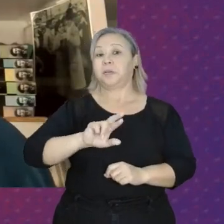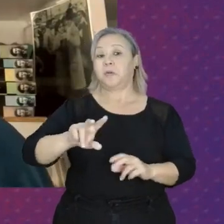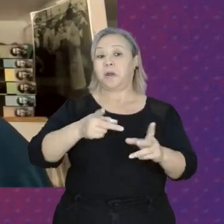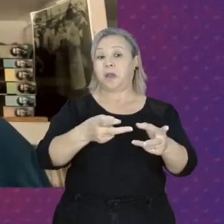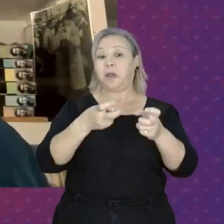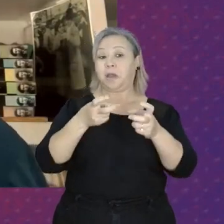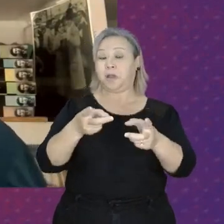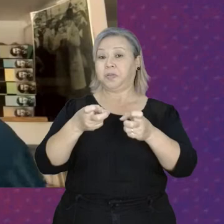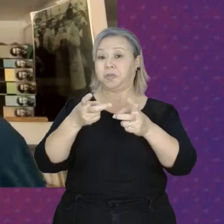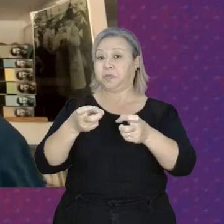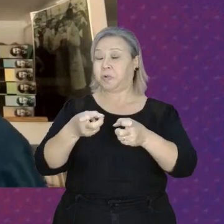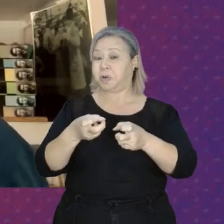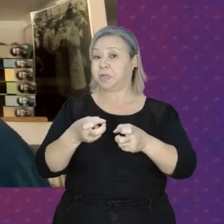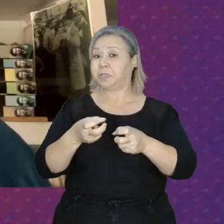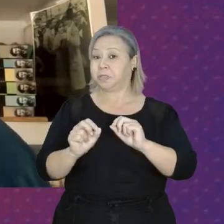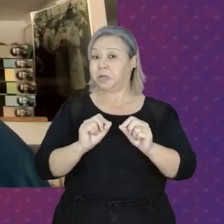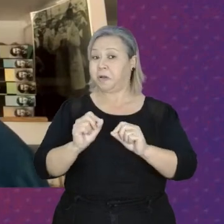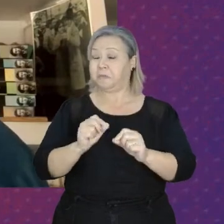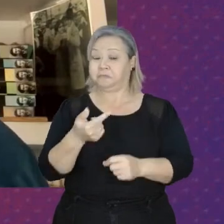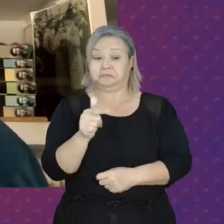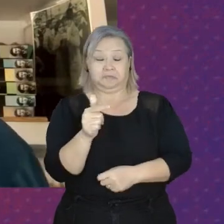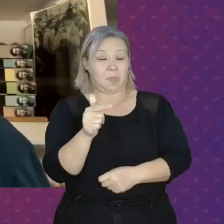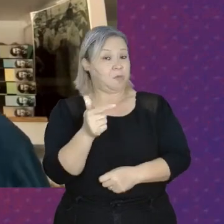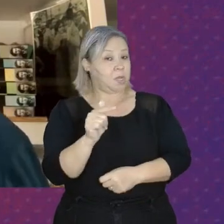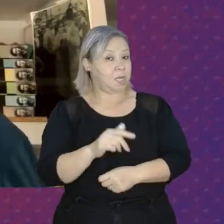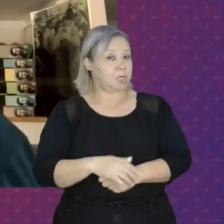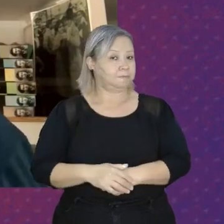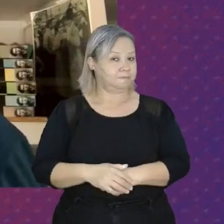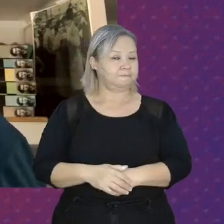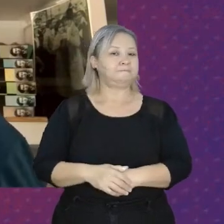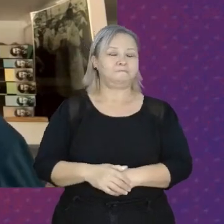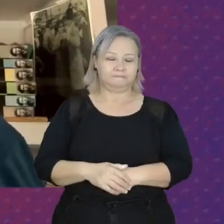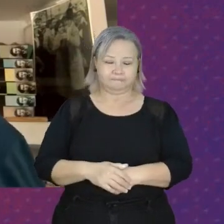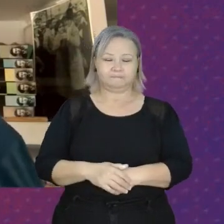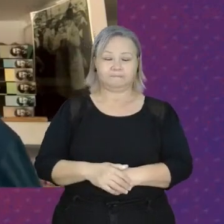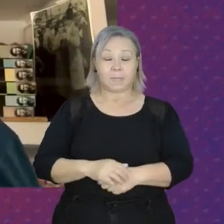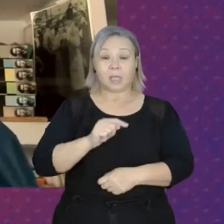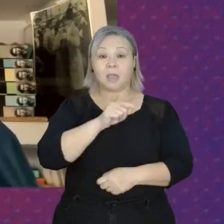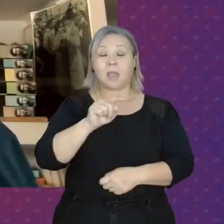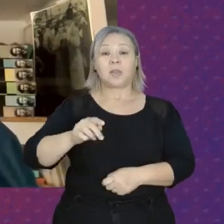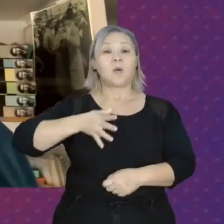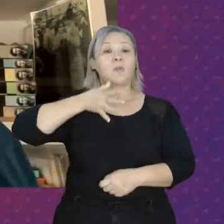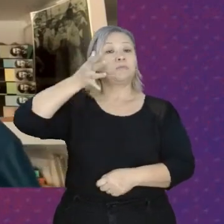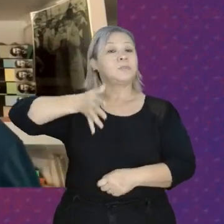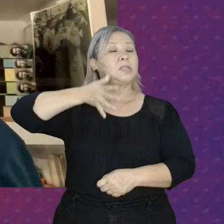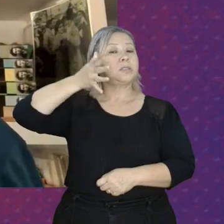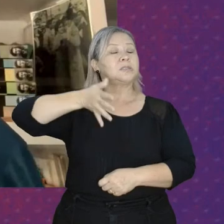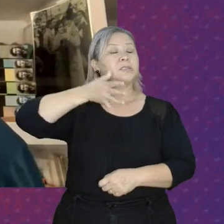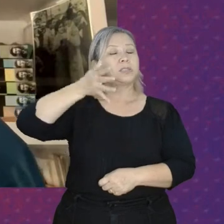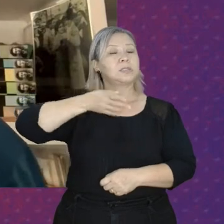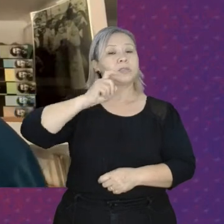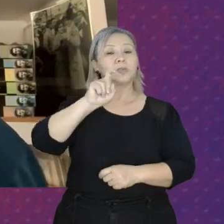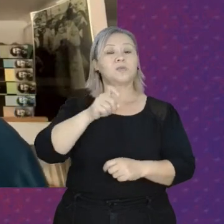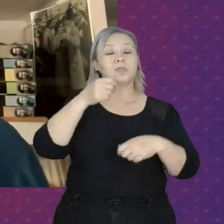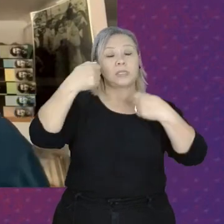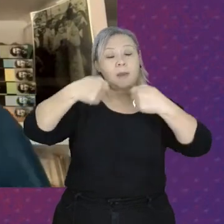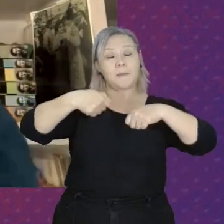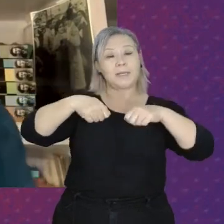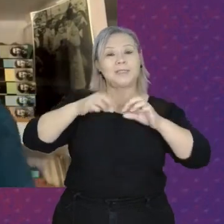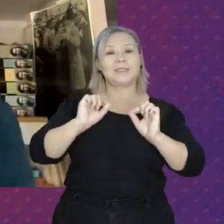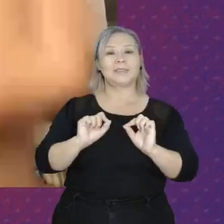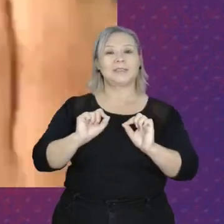dominação, subalternização não existe. E esse discurso, na verdade, precisa